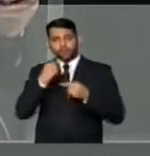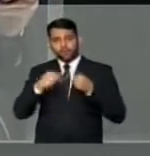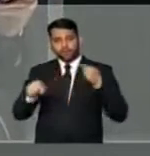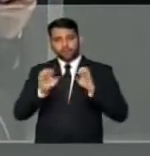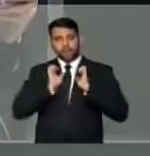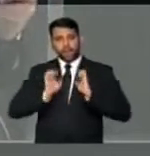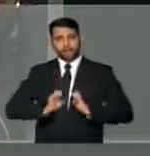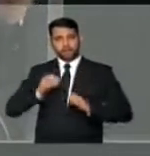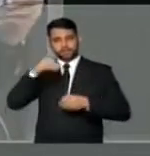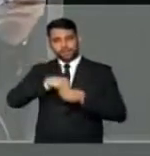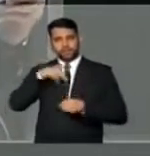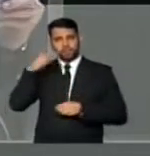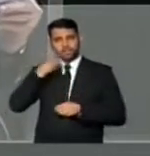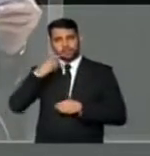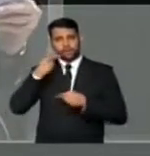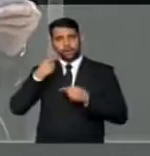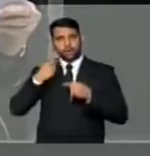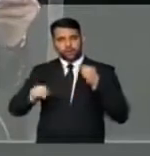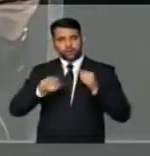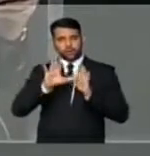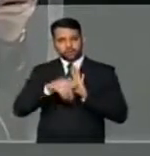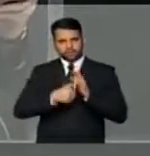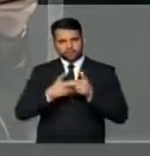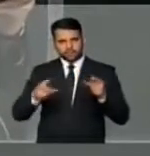pela ética na política contra a corrupção.